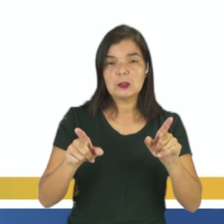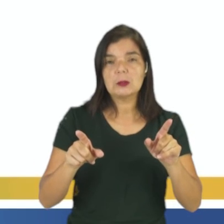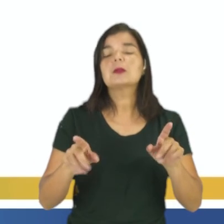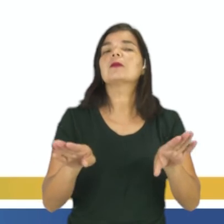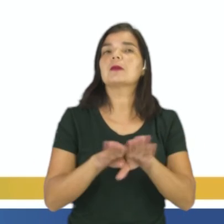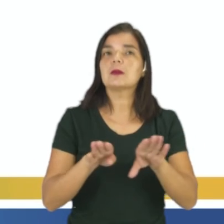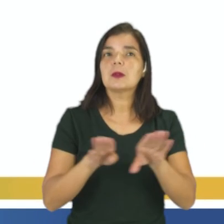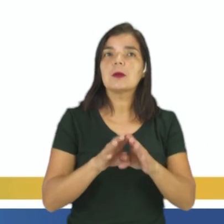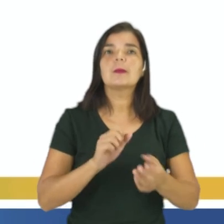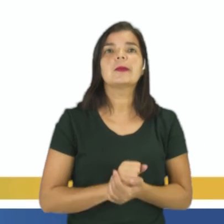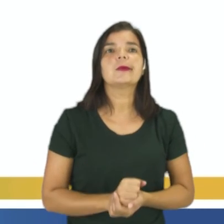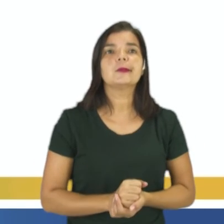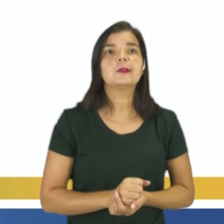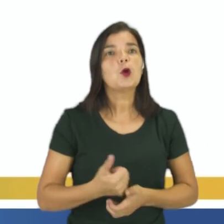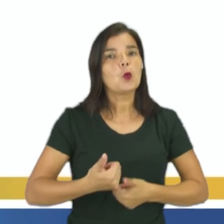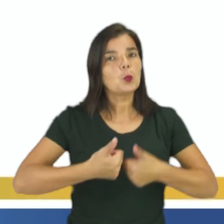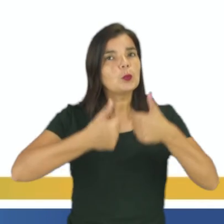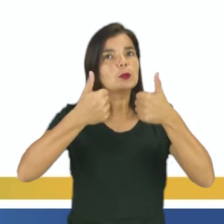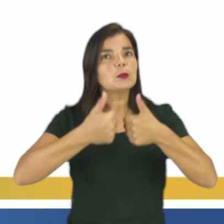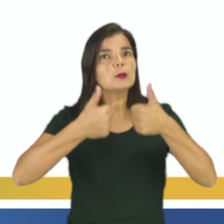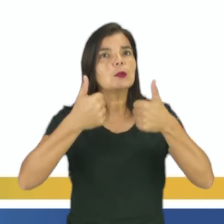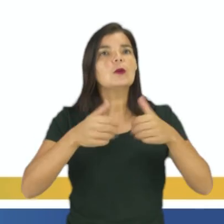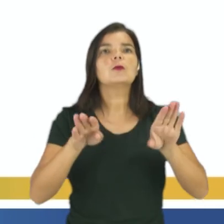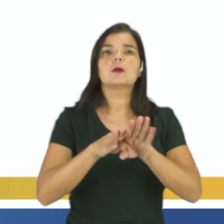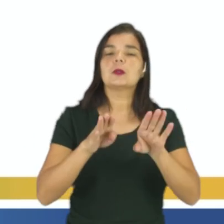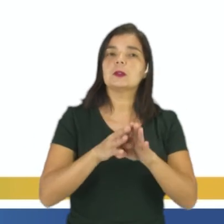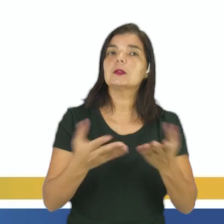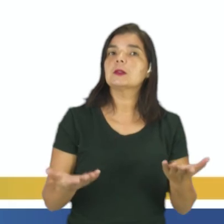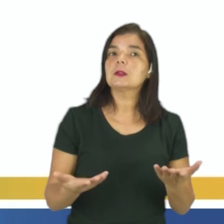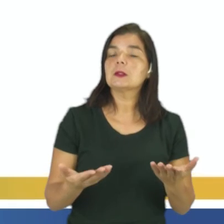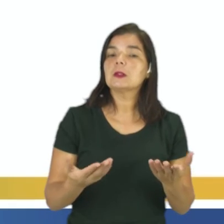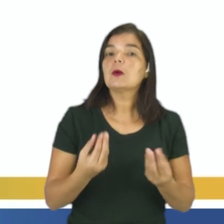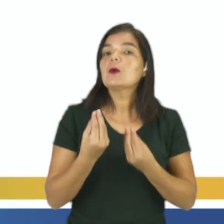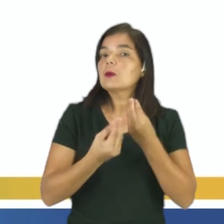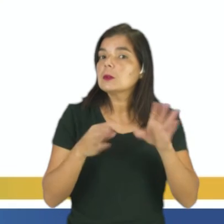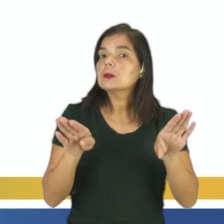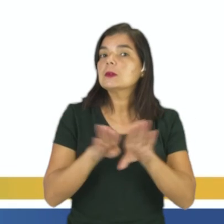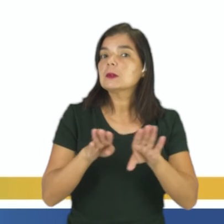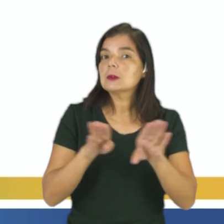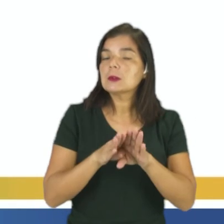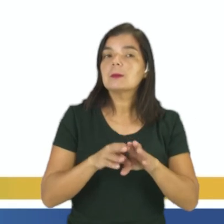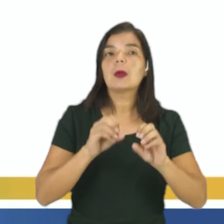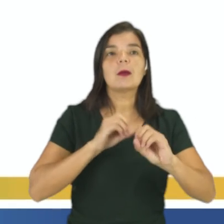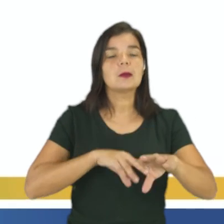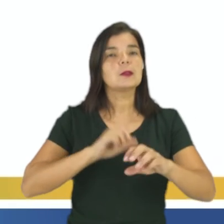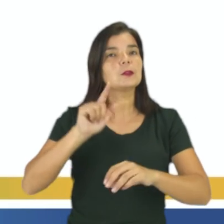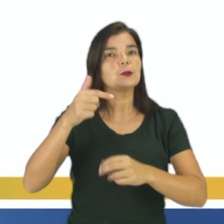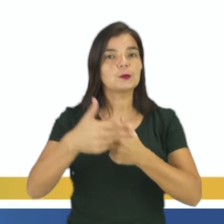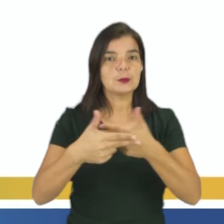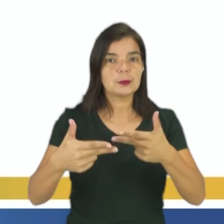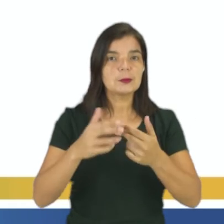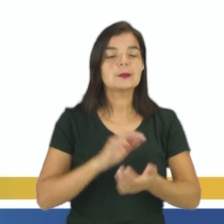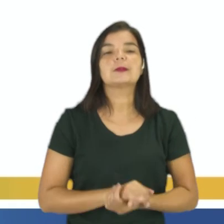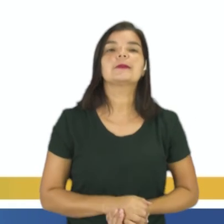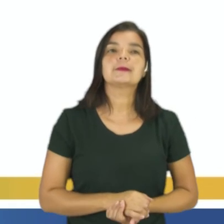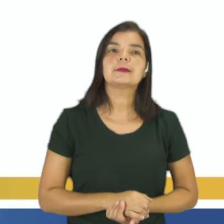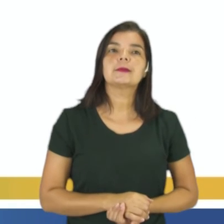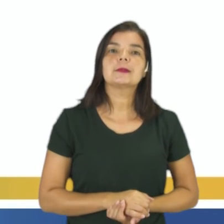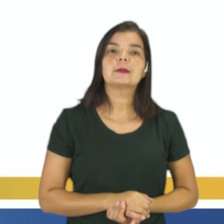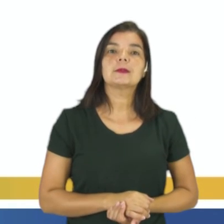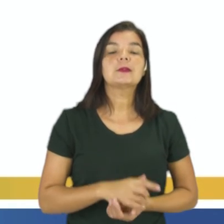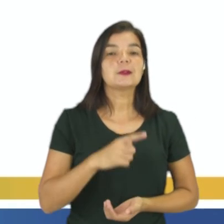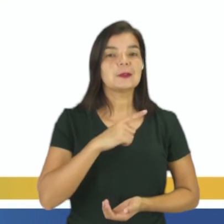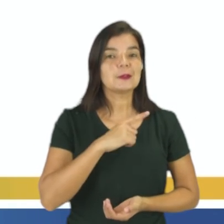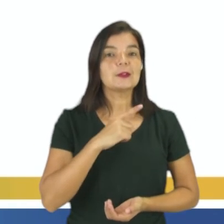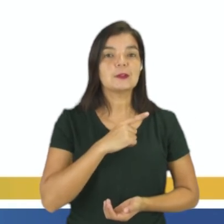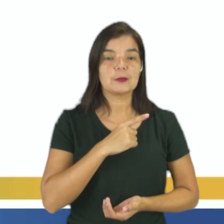deficiências? Também. Pontos positivos, a sua ótica, como pode ser trabalhado e etc. Então, aqui a